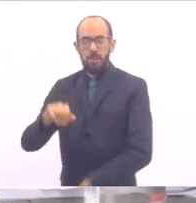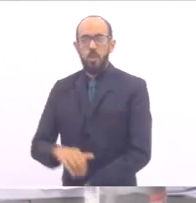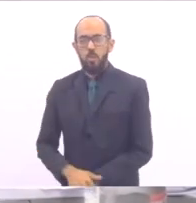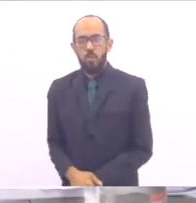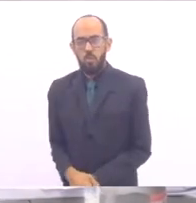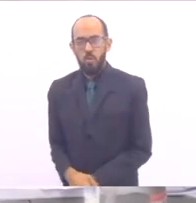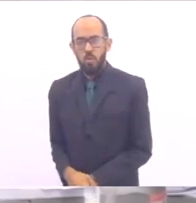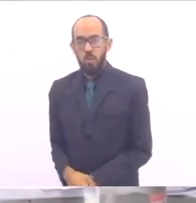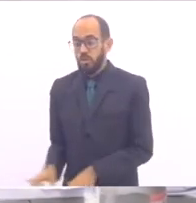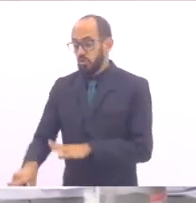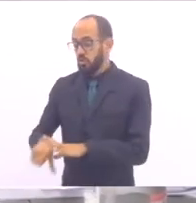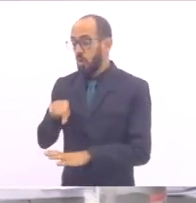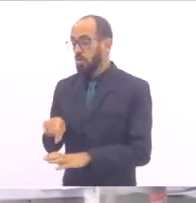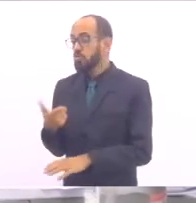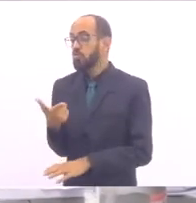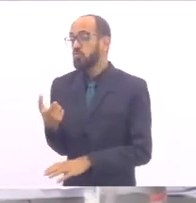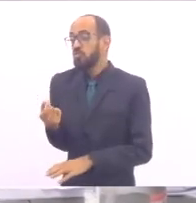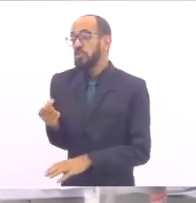os 20 maiores,